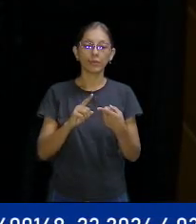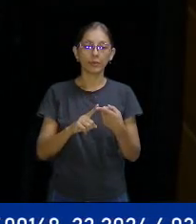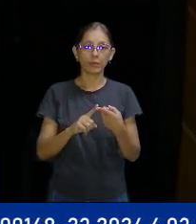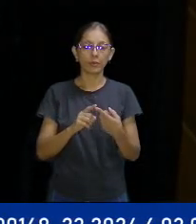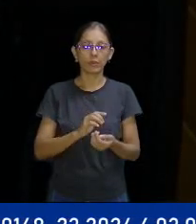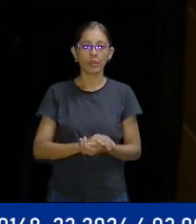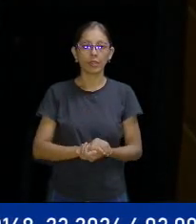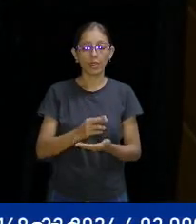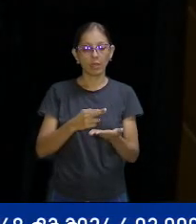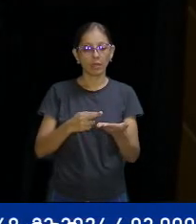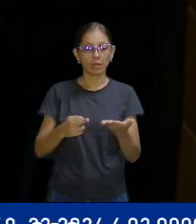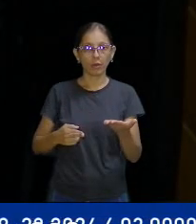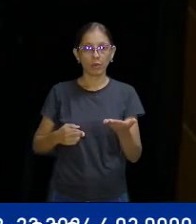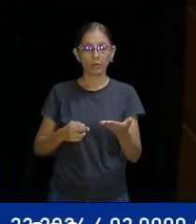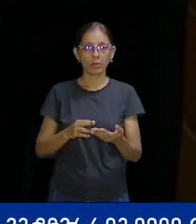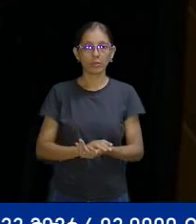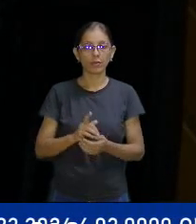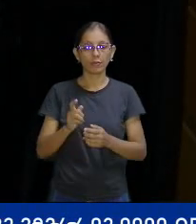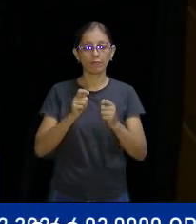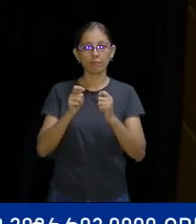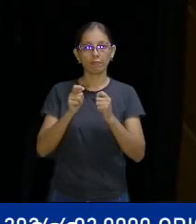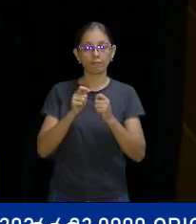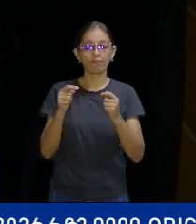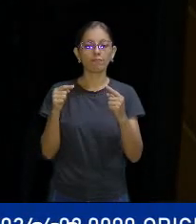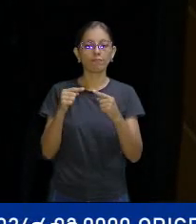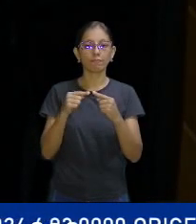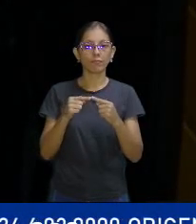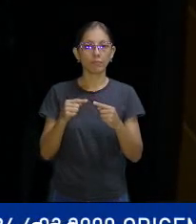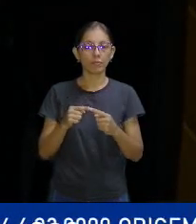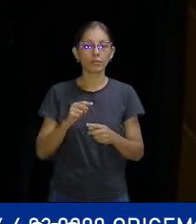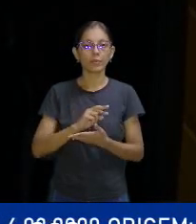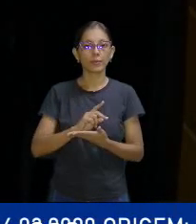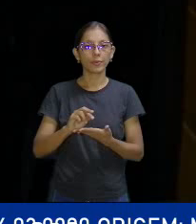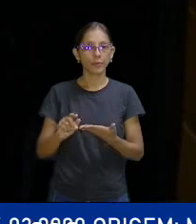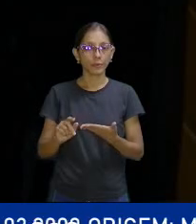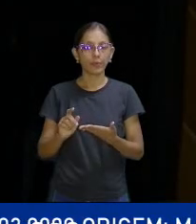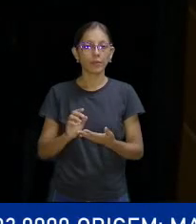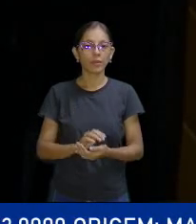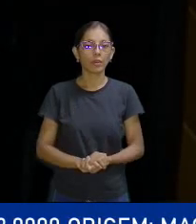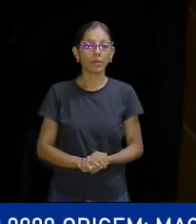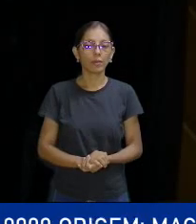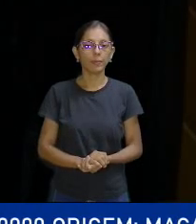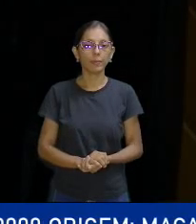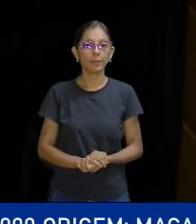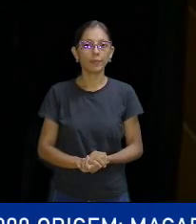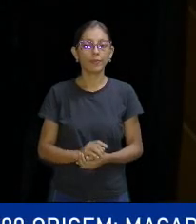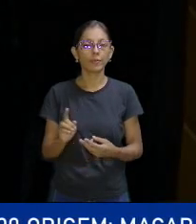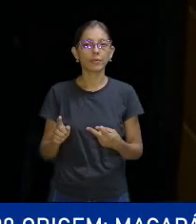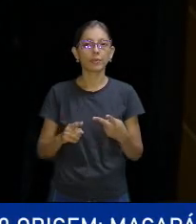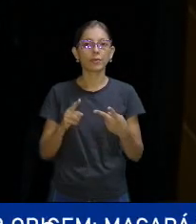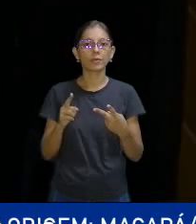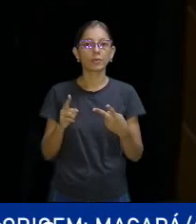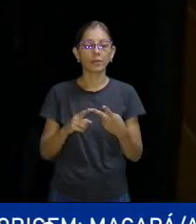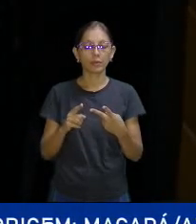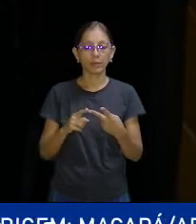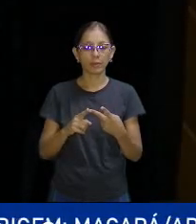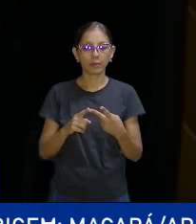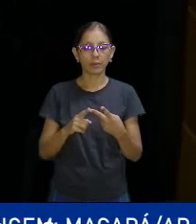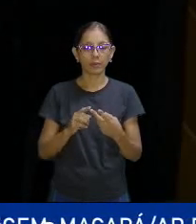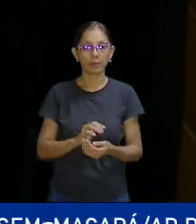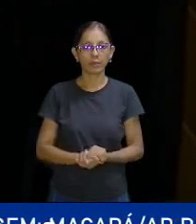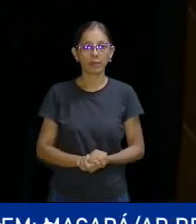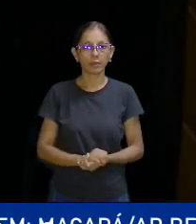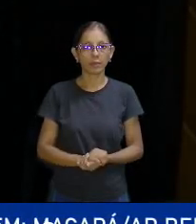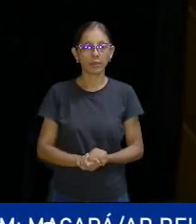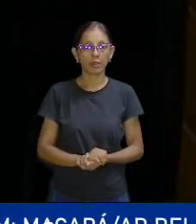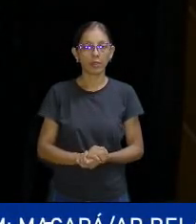intempestivo dos relatórios financeiros relativos aos recursos financeiros recebidos na campanha. 2. A abertura